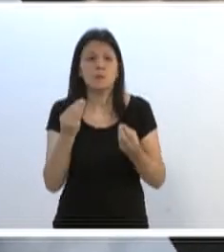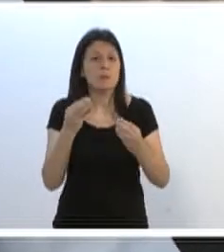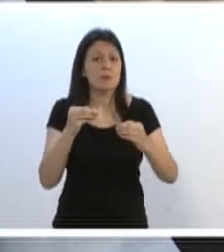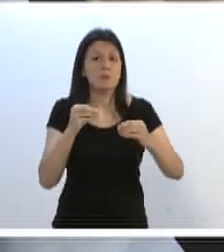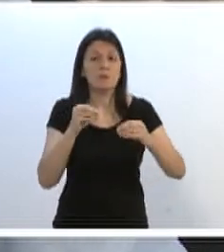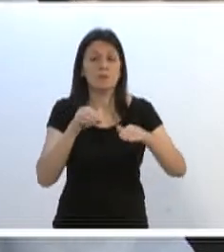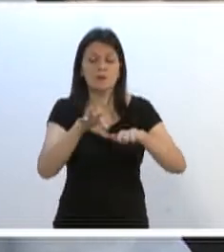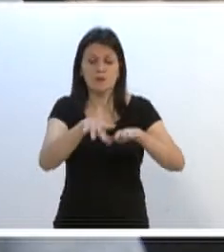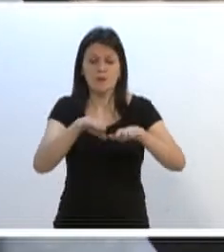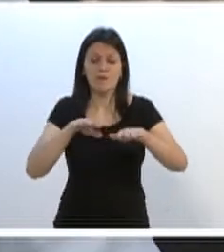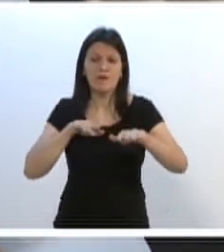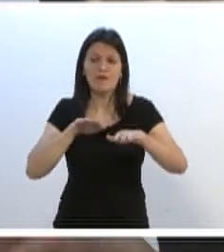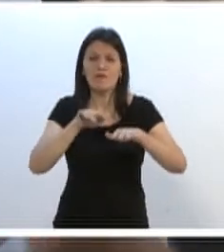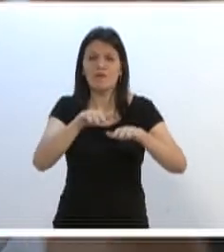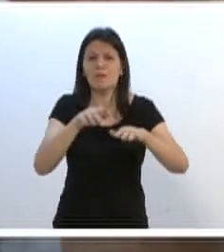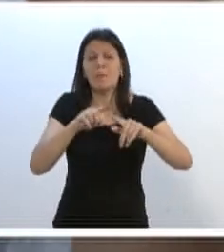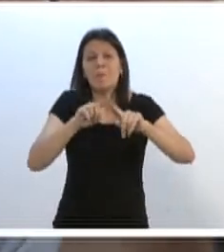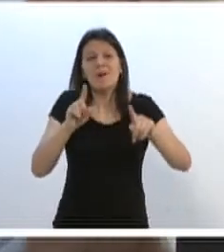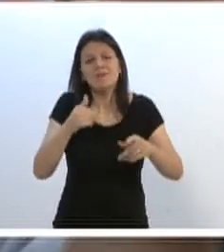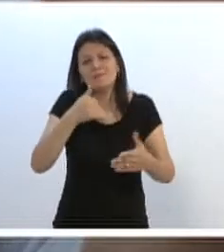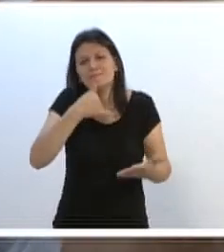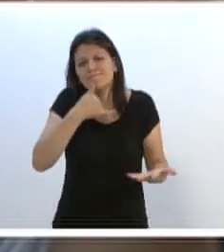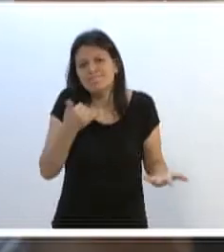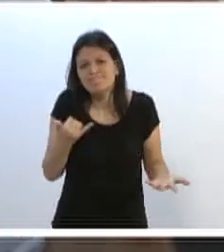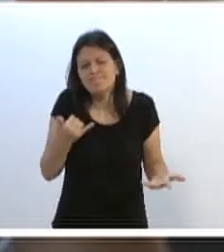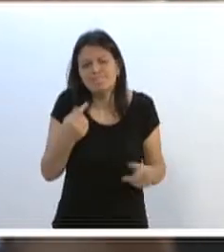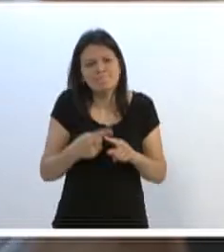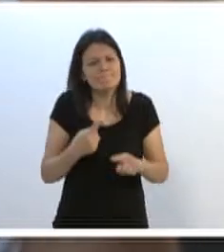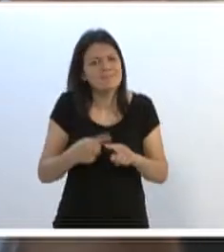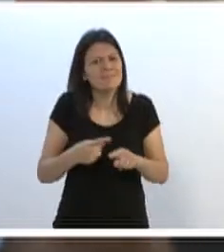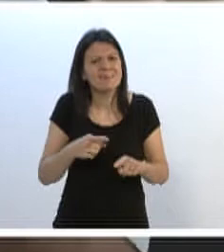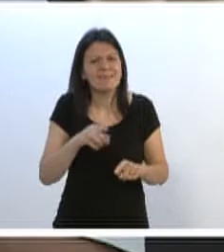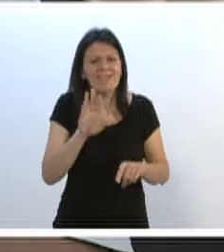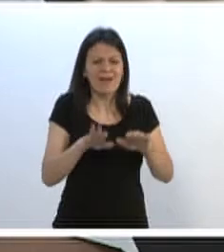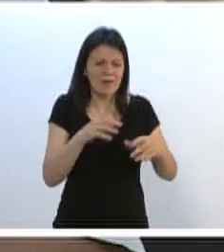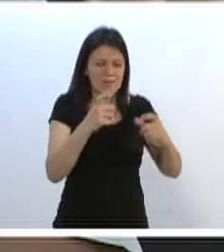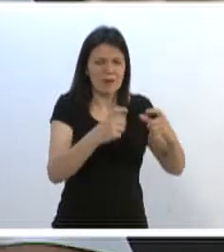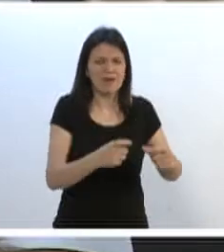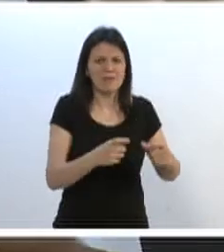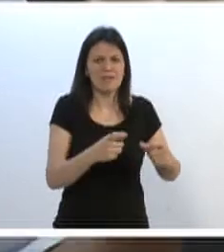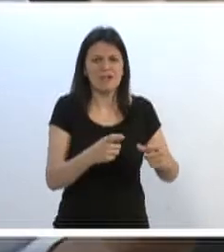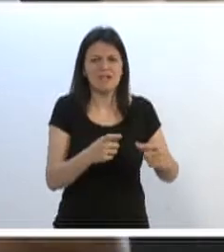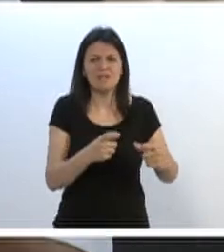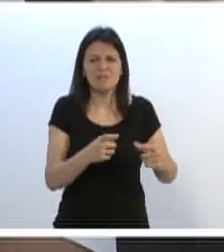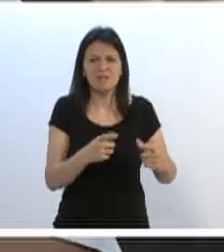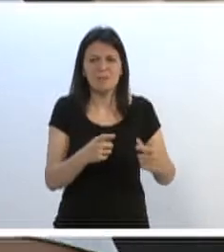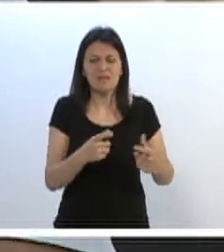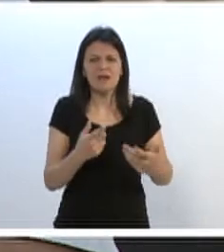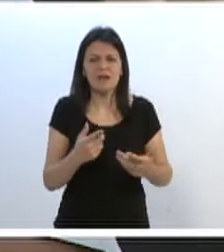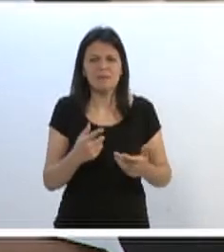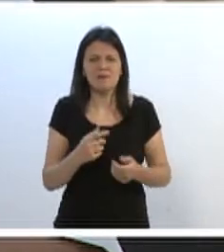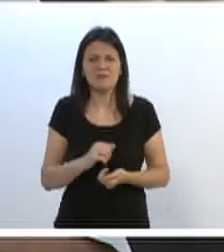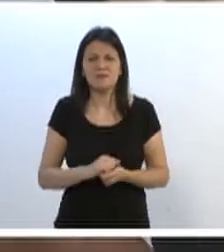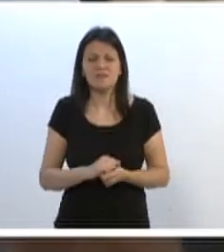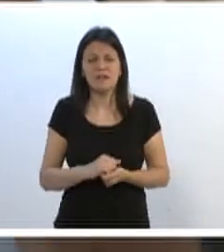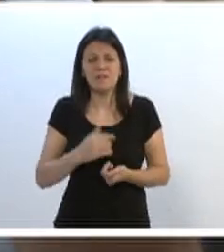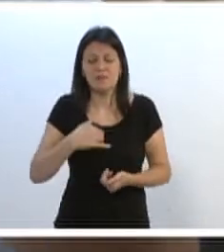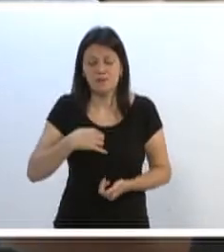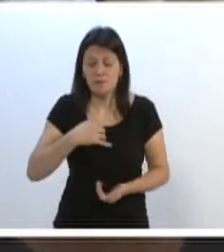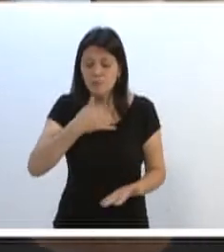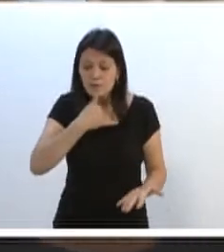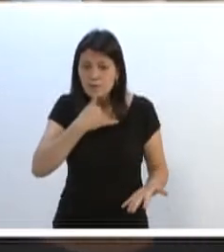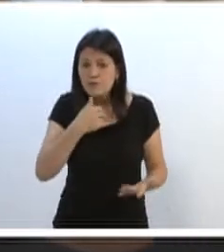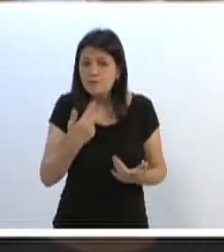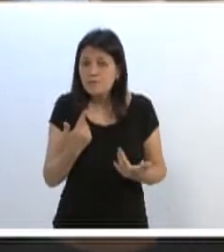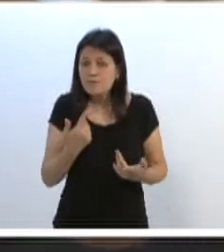todos os cantos da nossa cidade. Mas, infelizmente, alguns são atendidos, outros não. Eu estou chateado nesse ponto. Fiz